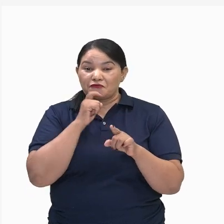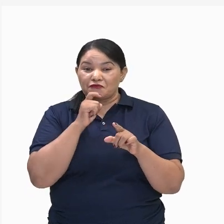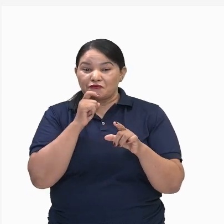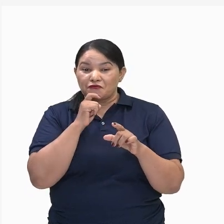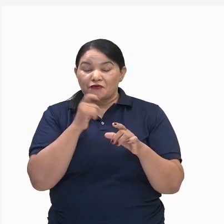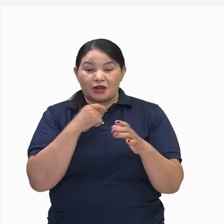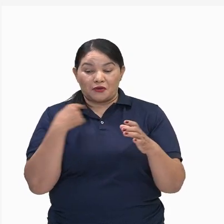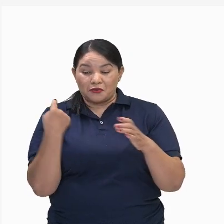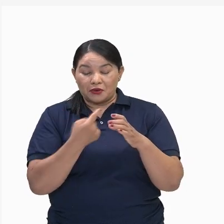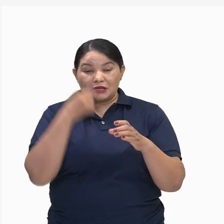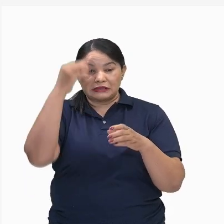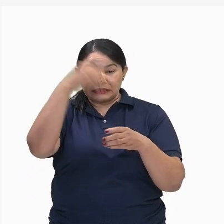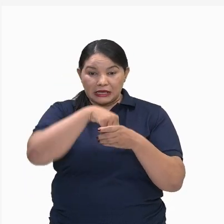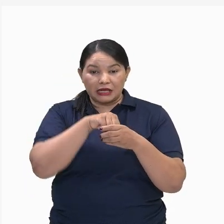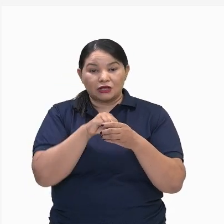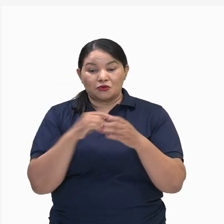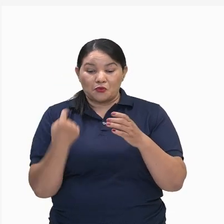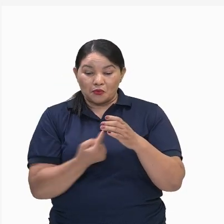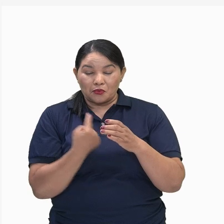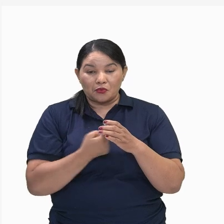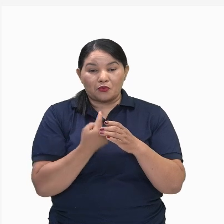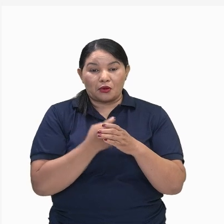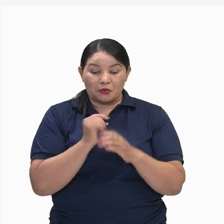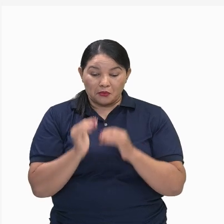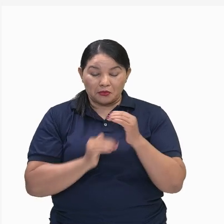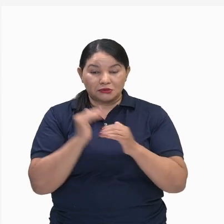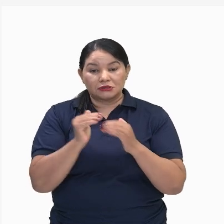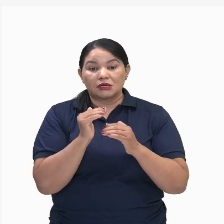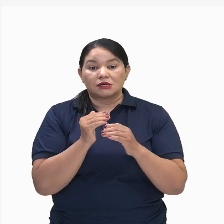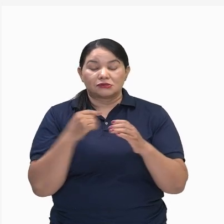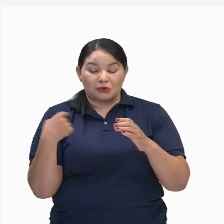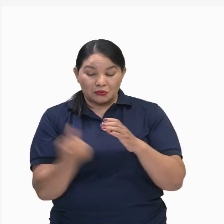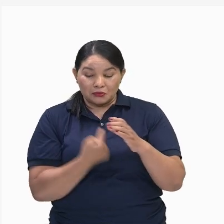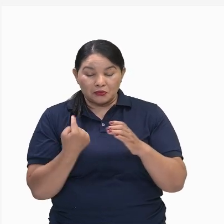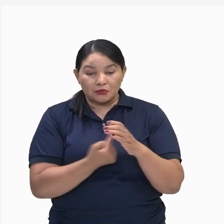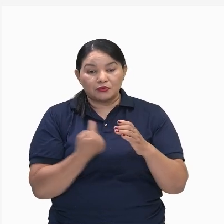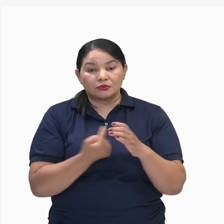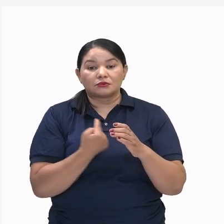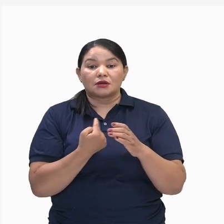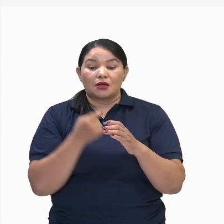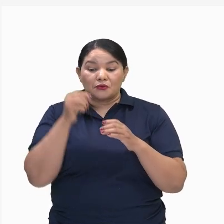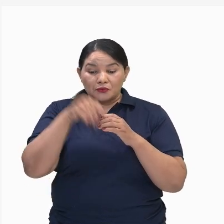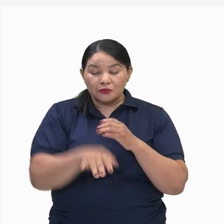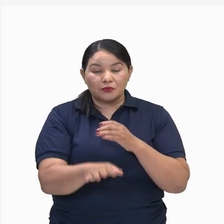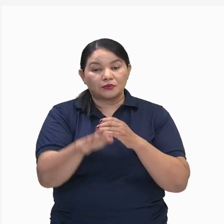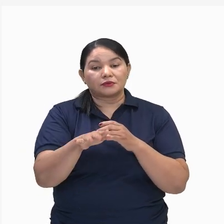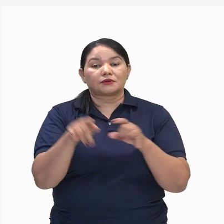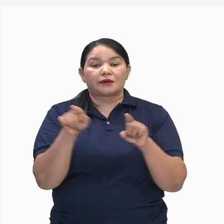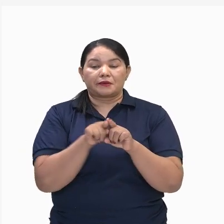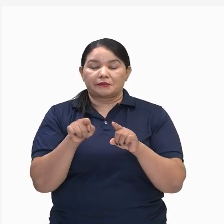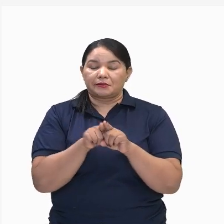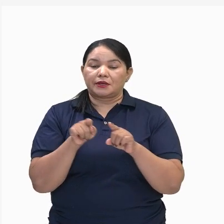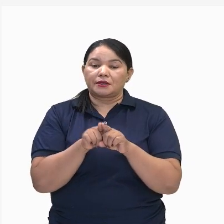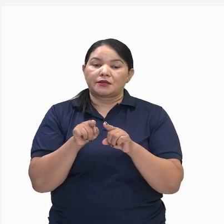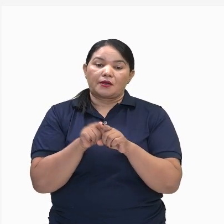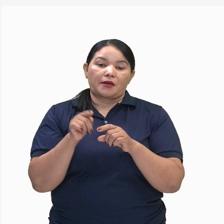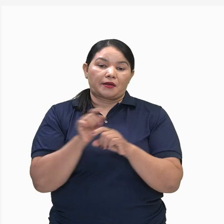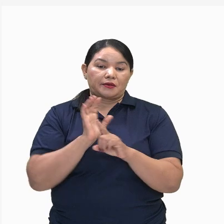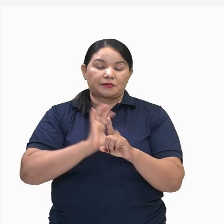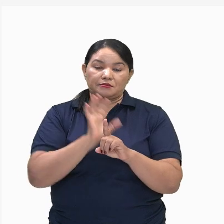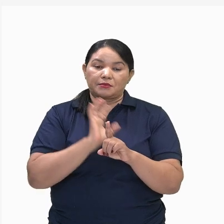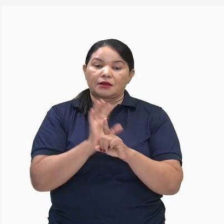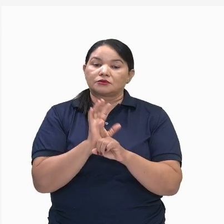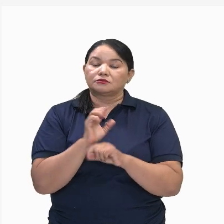que são aquecidas durante o processo. Então, também é um dos impactos que podem acontecer. Bom, a gente viu